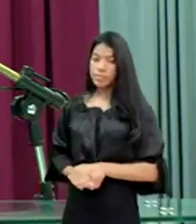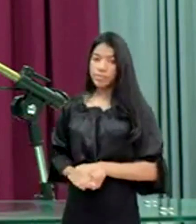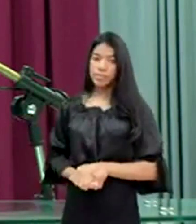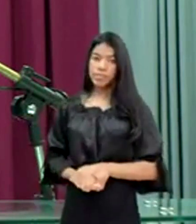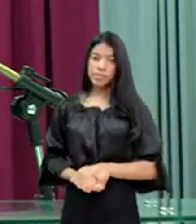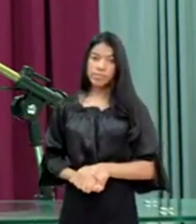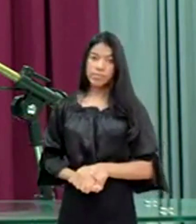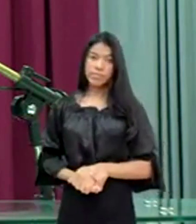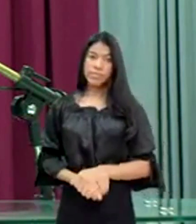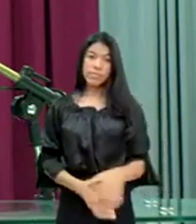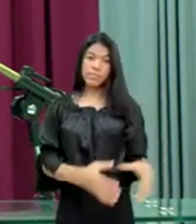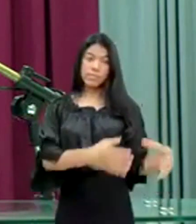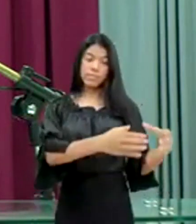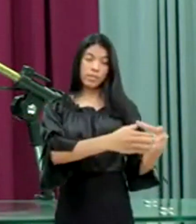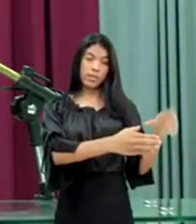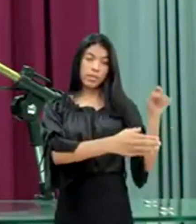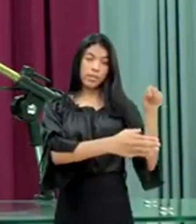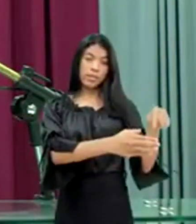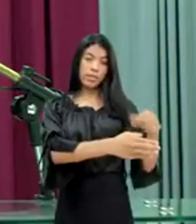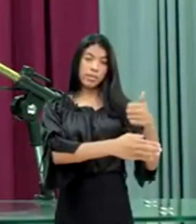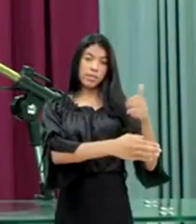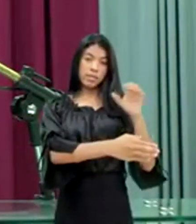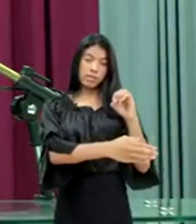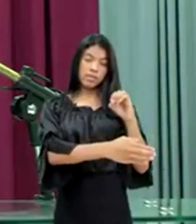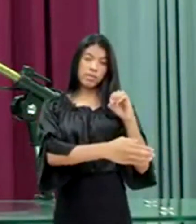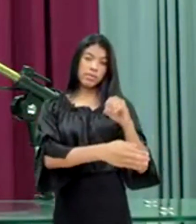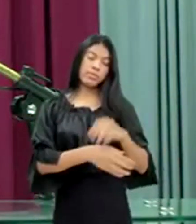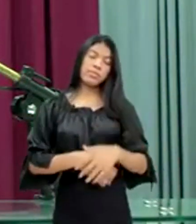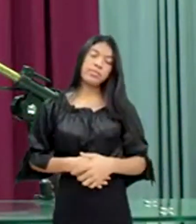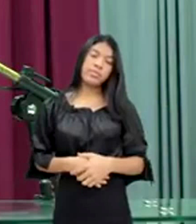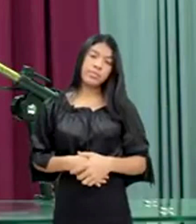Eles passaram rapidamente